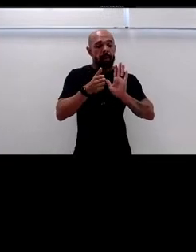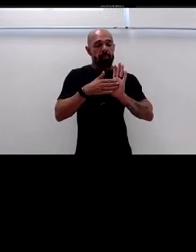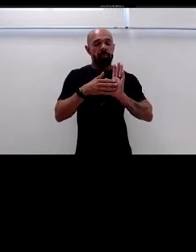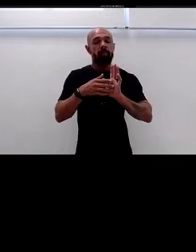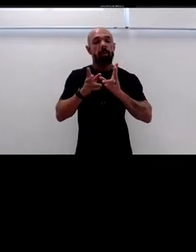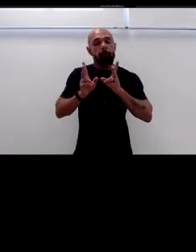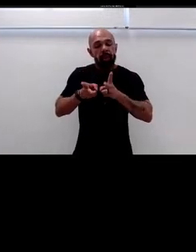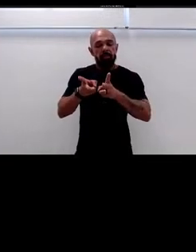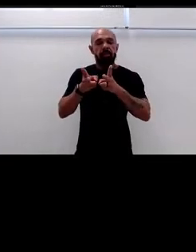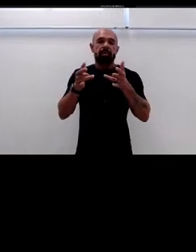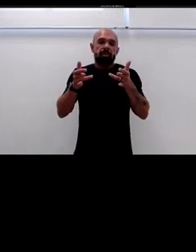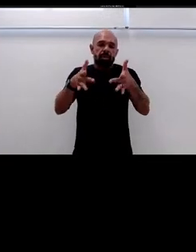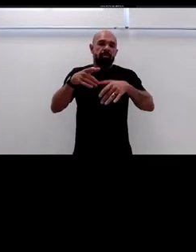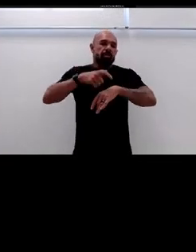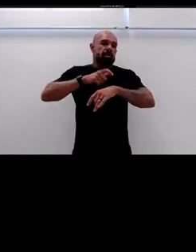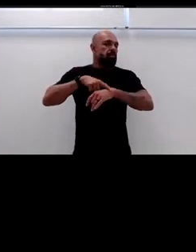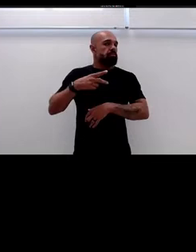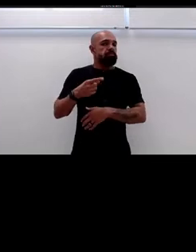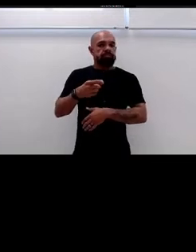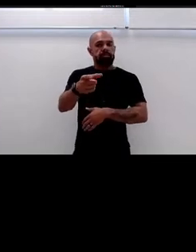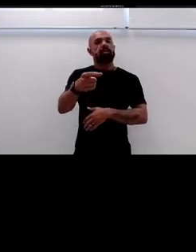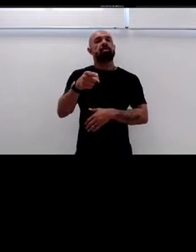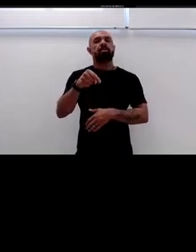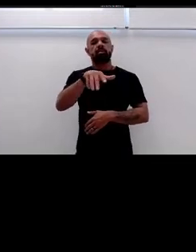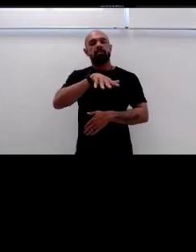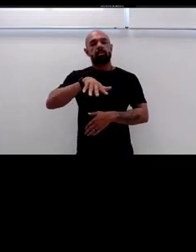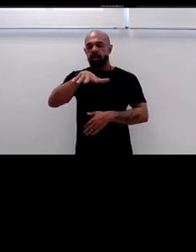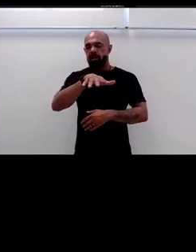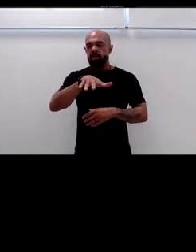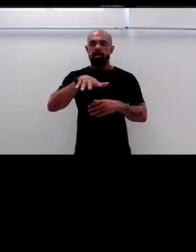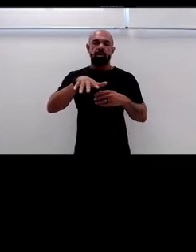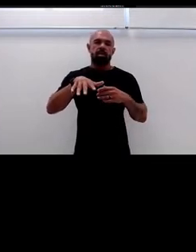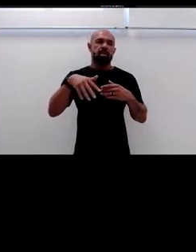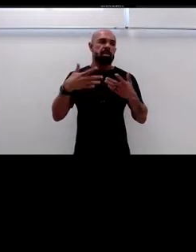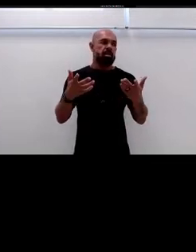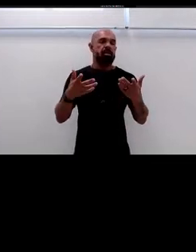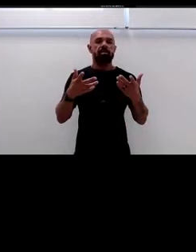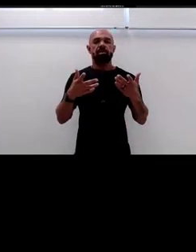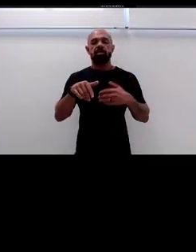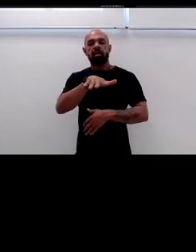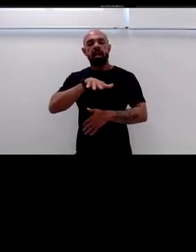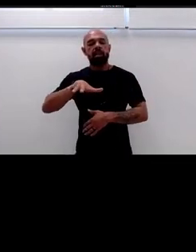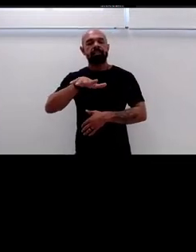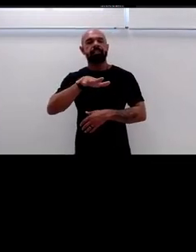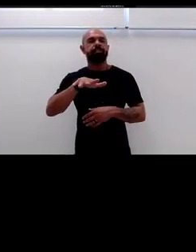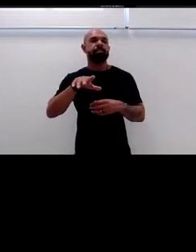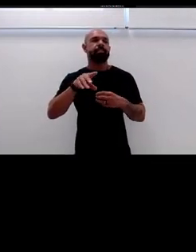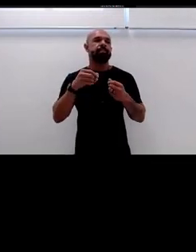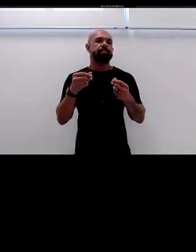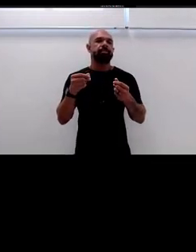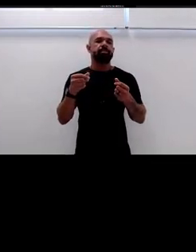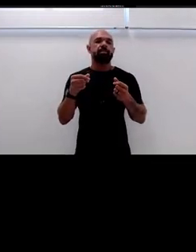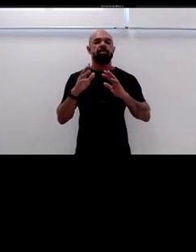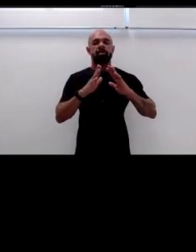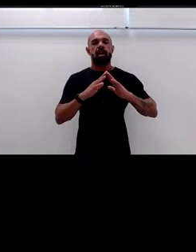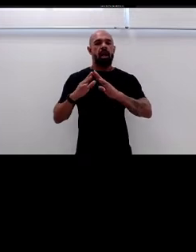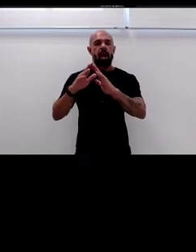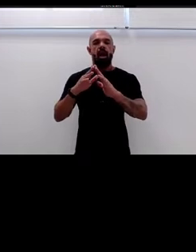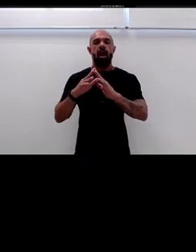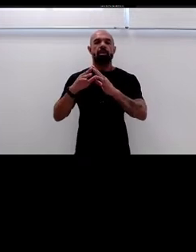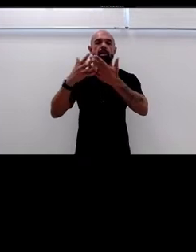tempo, né? No meio dessa aqui, que está tudo, dessa região, que as casas estão todas tombando,